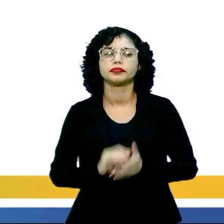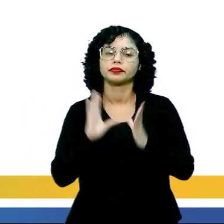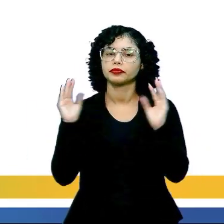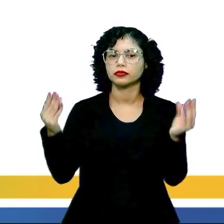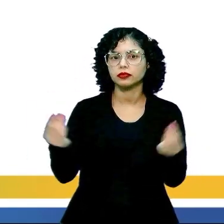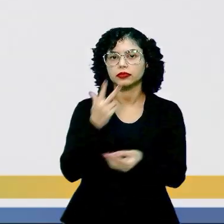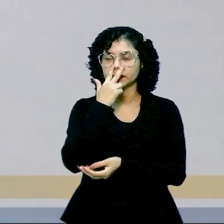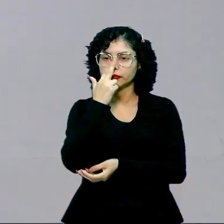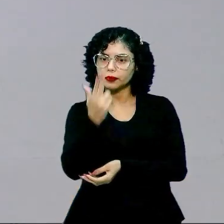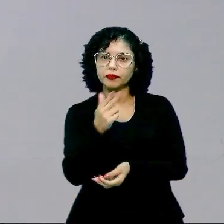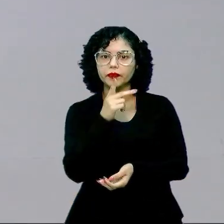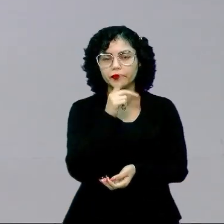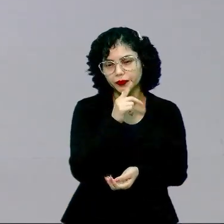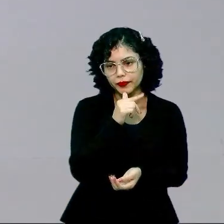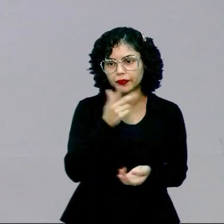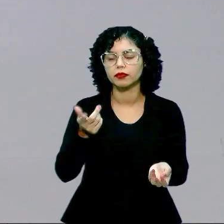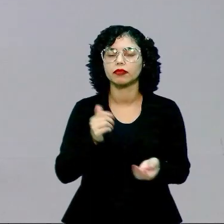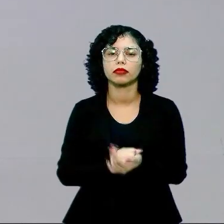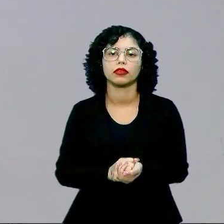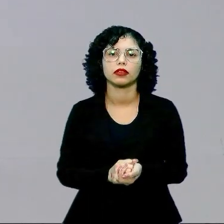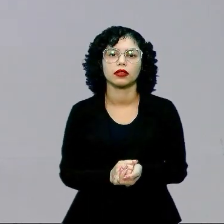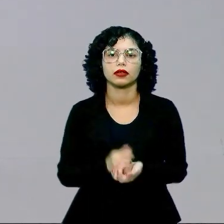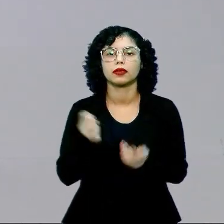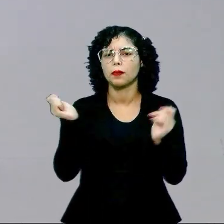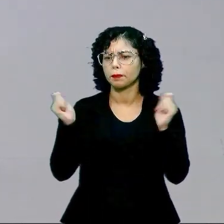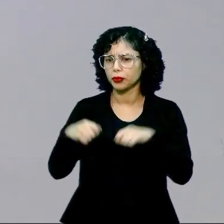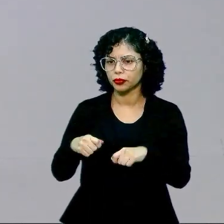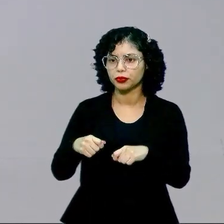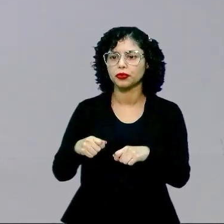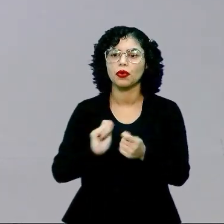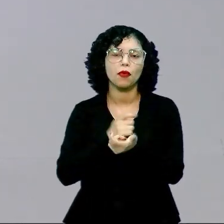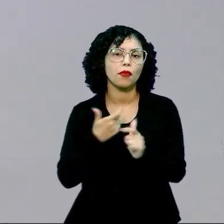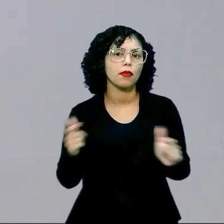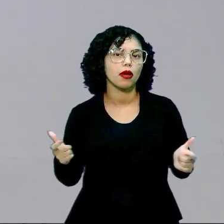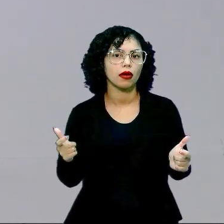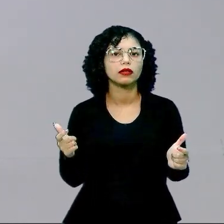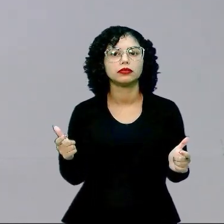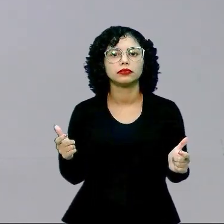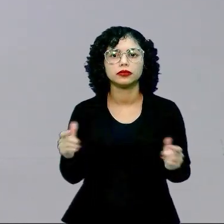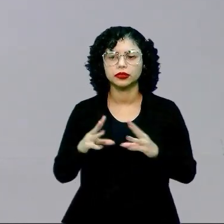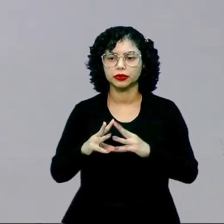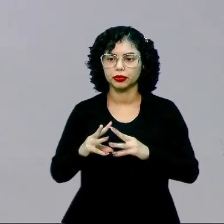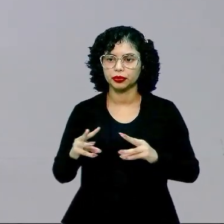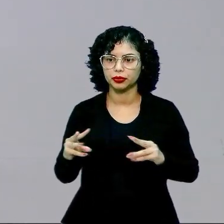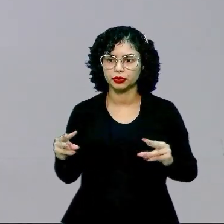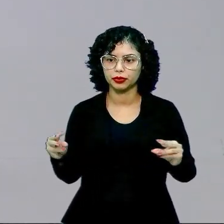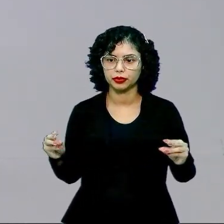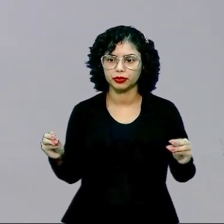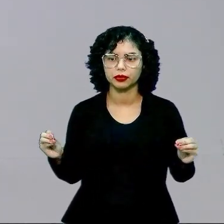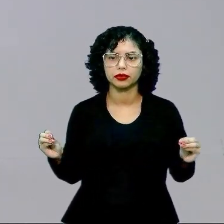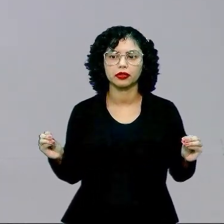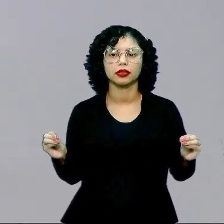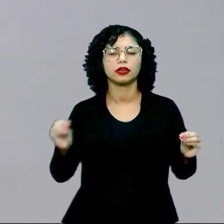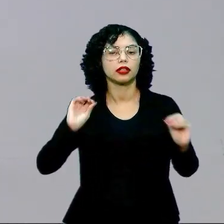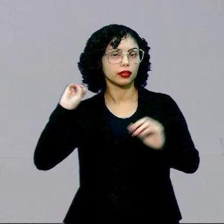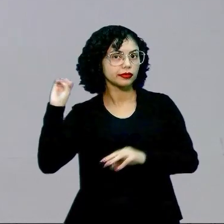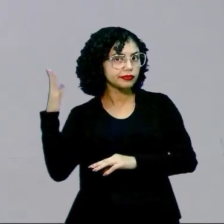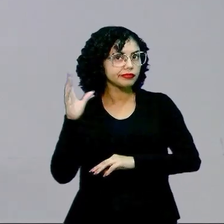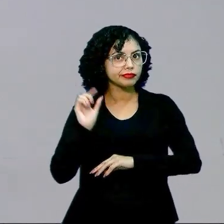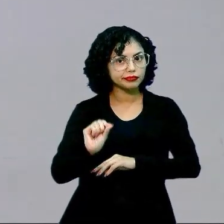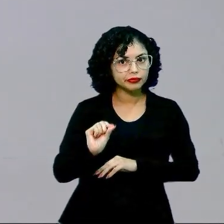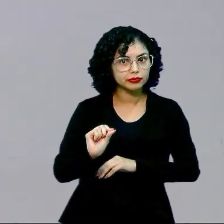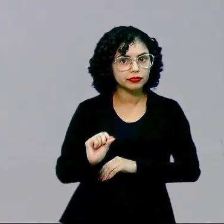são mais parecidas com a água, elas vão possuir um maior grau de solubilidade, tá?